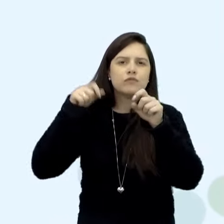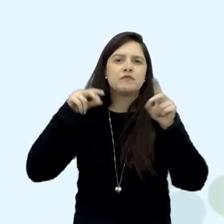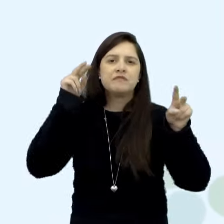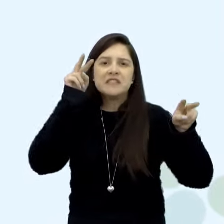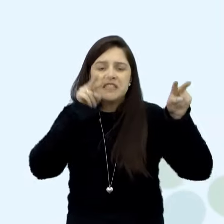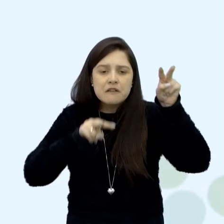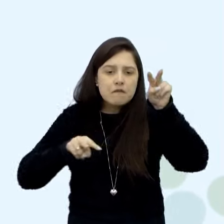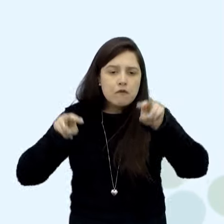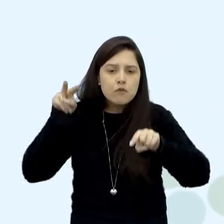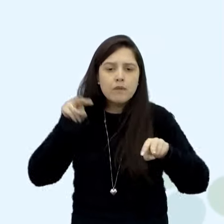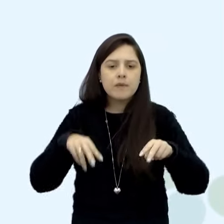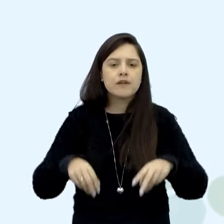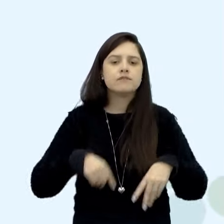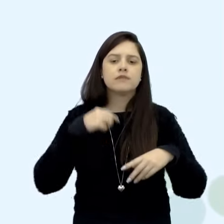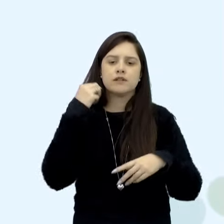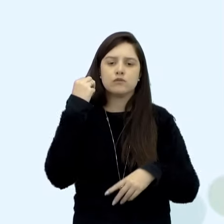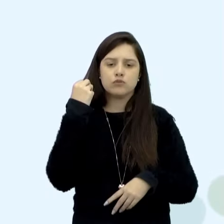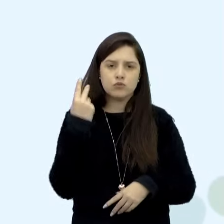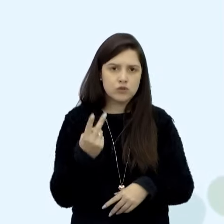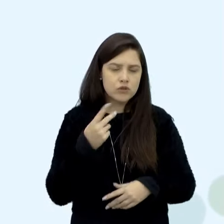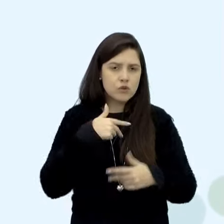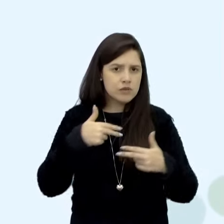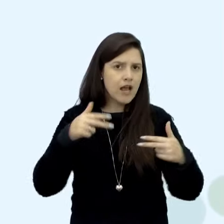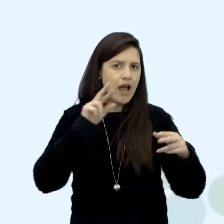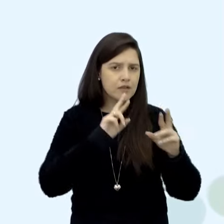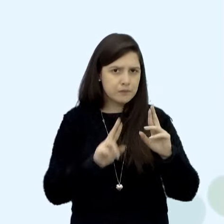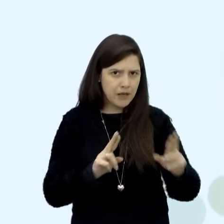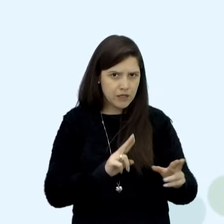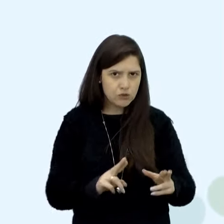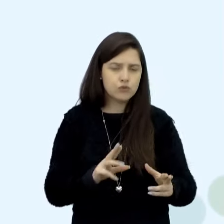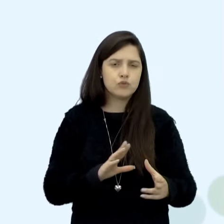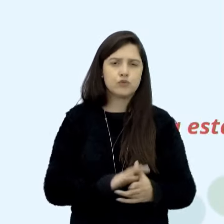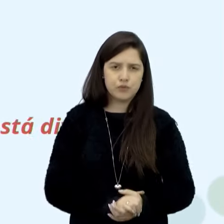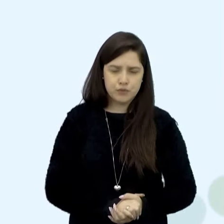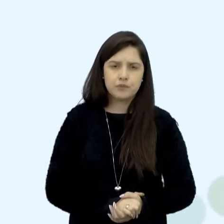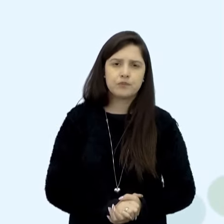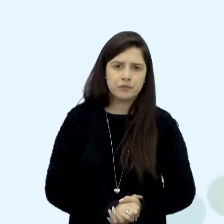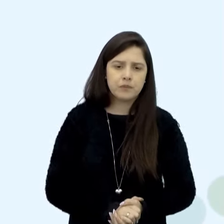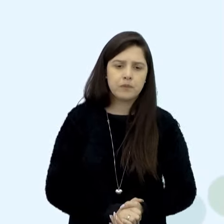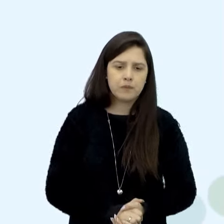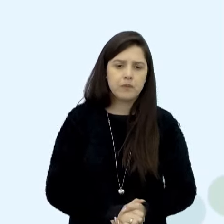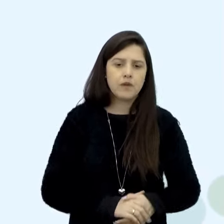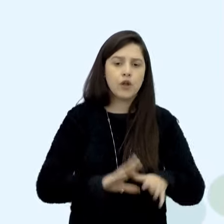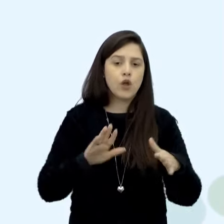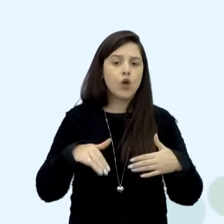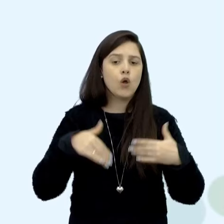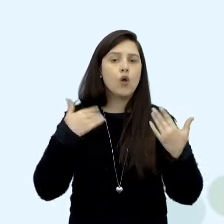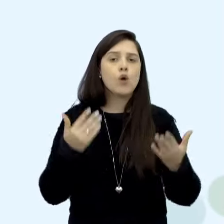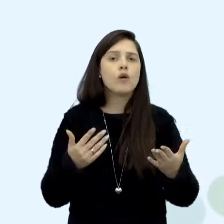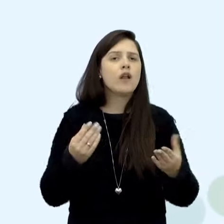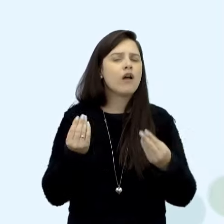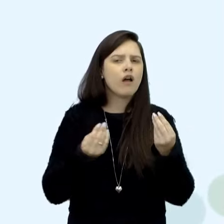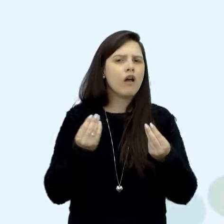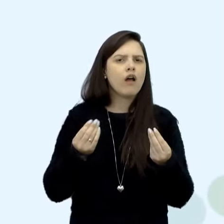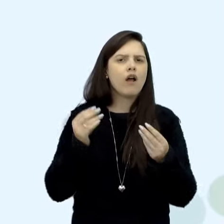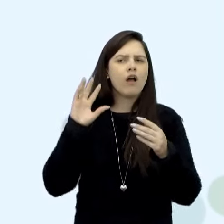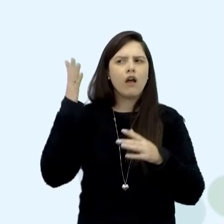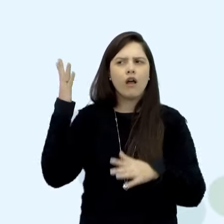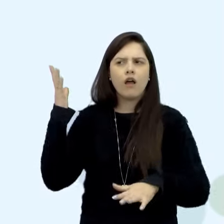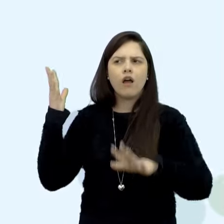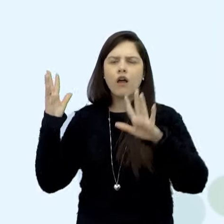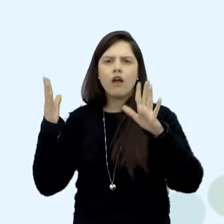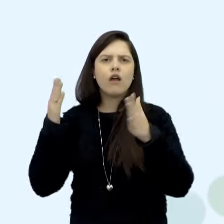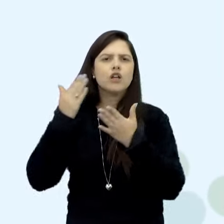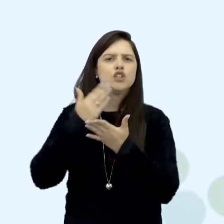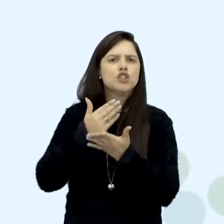o visível apenas um de seus aspectos. E vamos lá. Como é que a paisagem ela